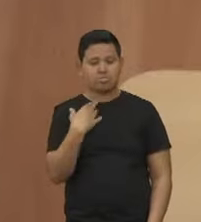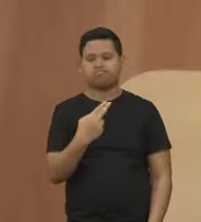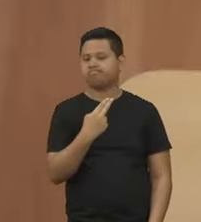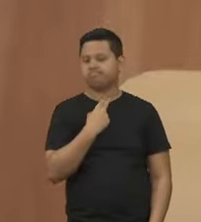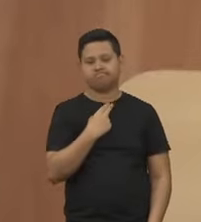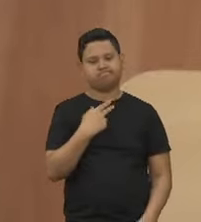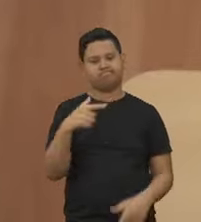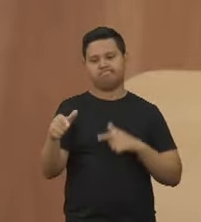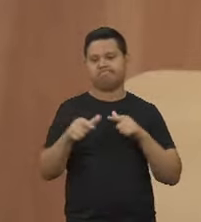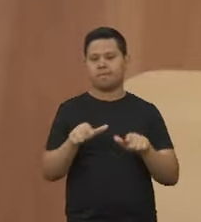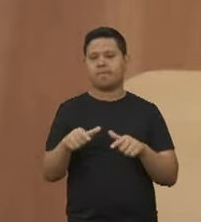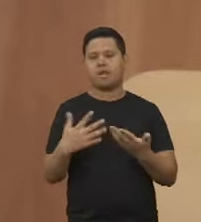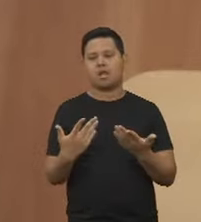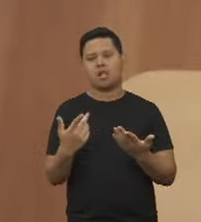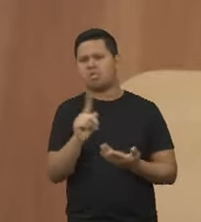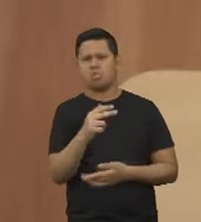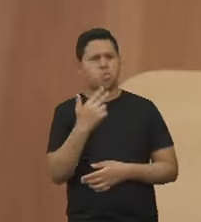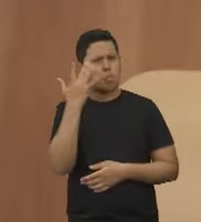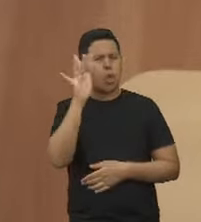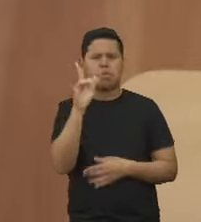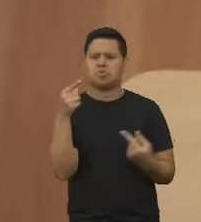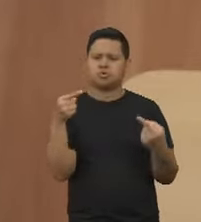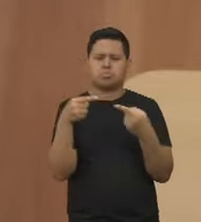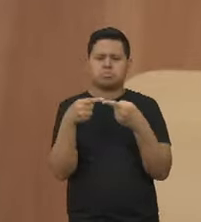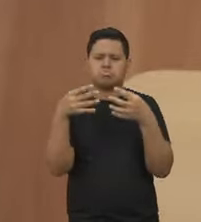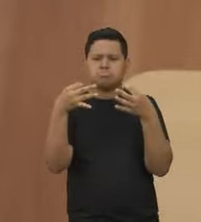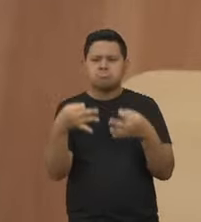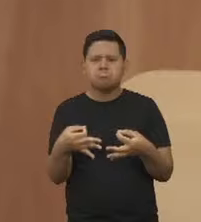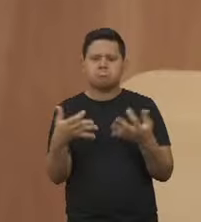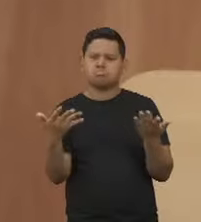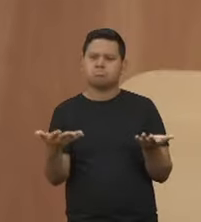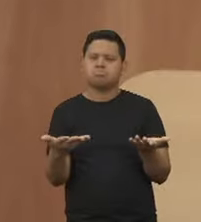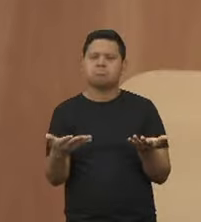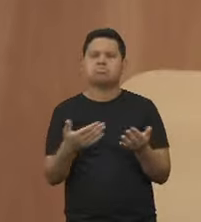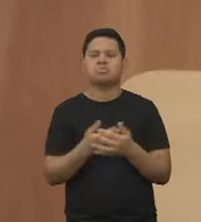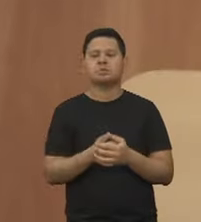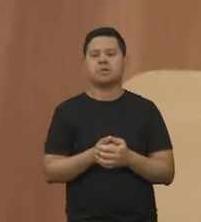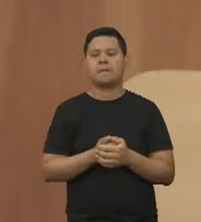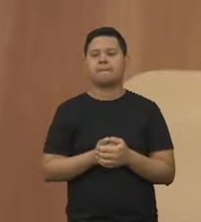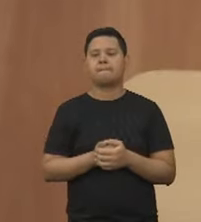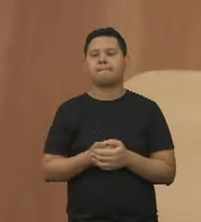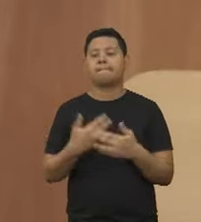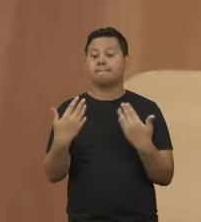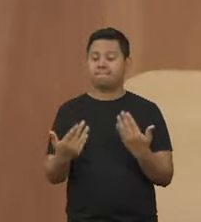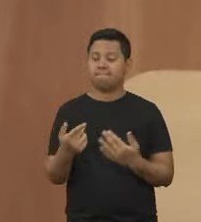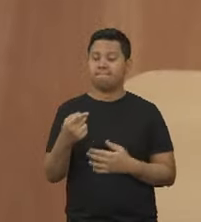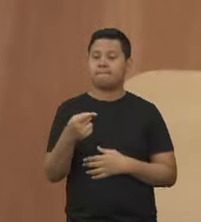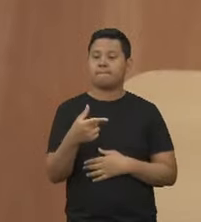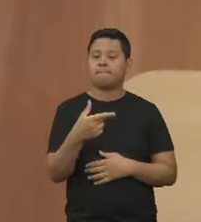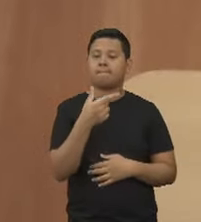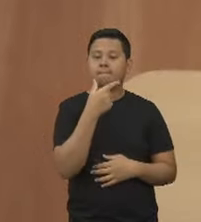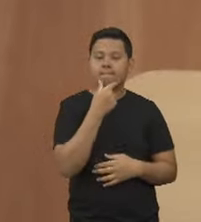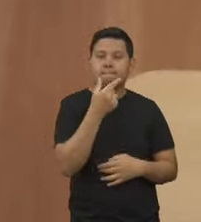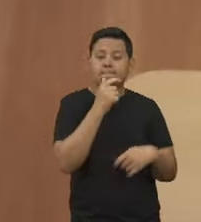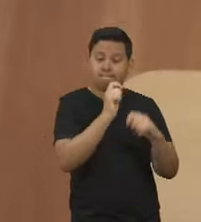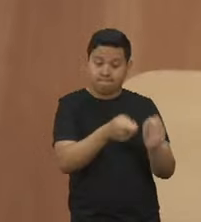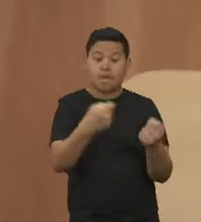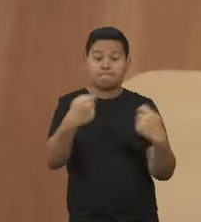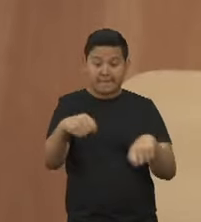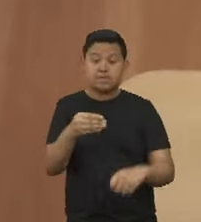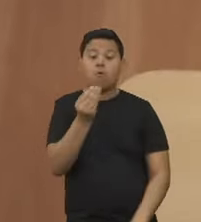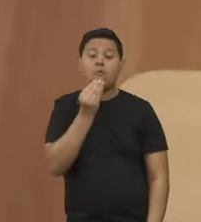É. Mas eu não achei tão justo com o carroceiro que só sabe fazer isso. Então, o carroceiro, ele precisa da oportunidade. Se ele tem